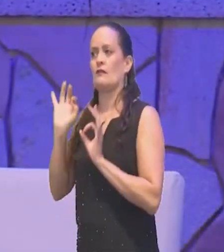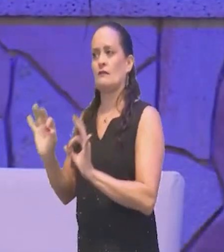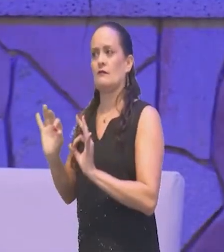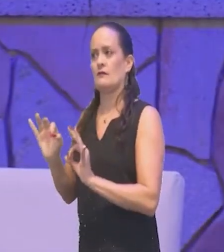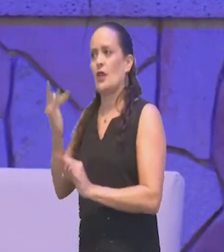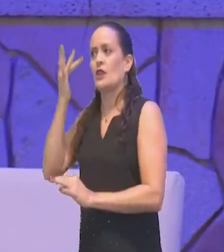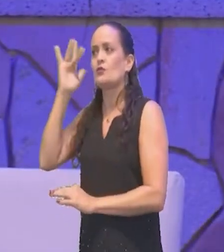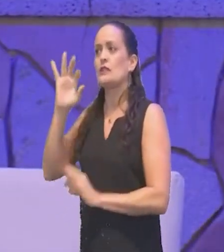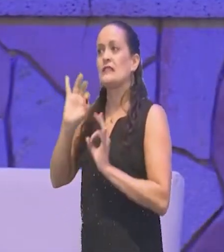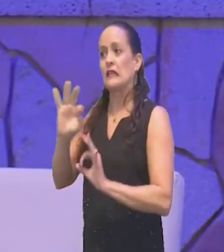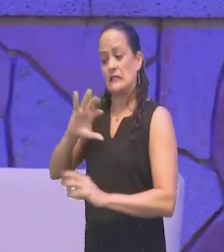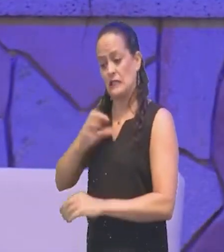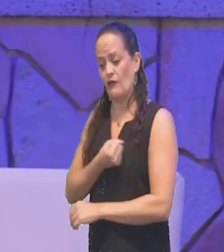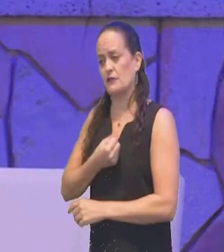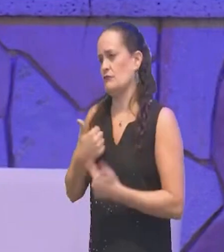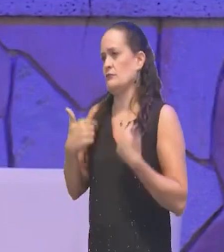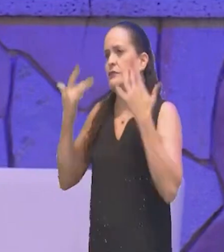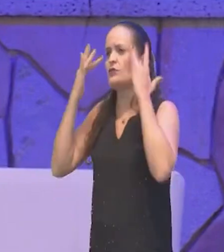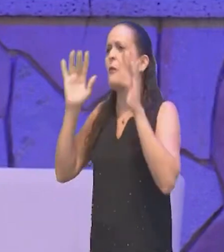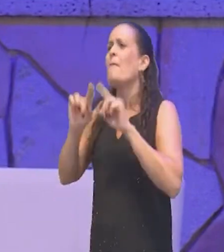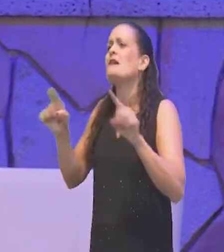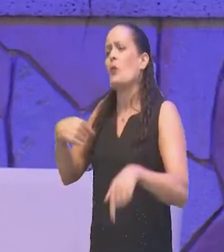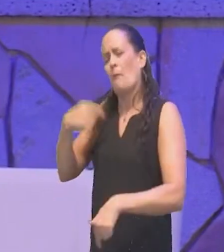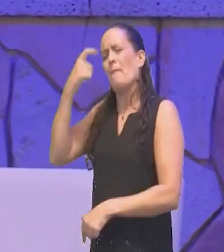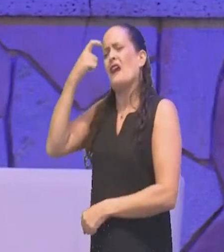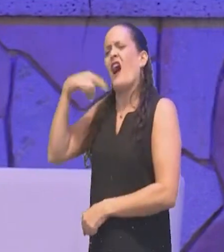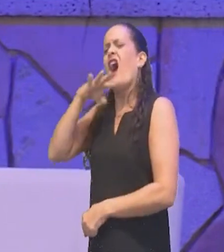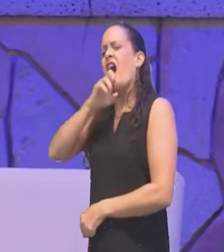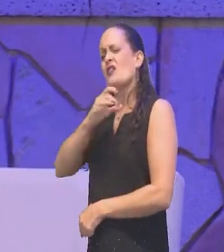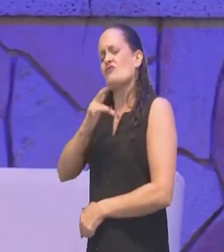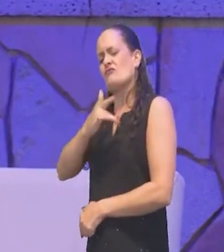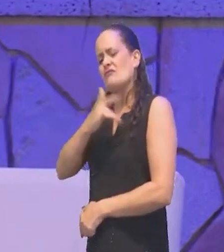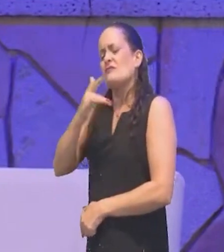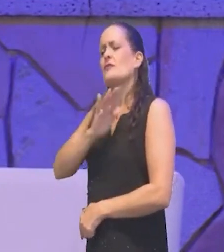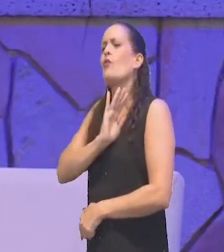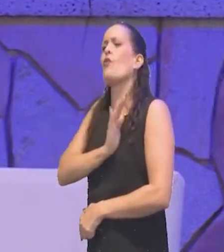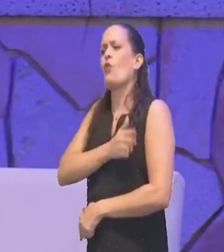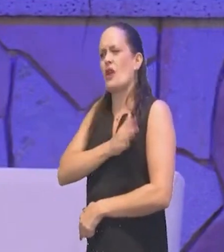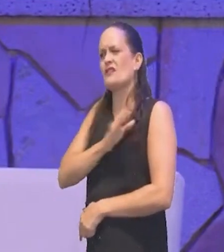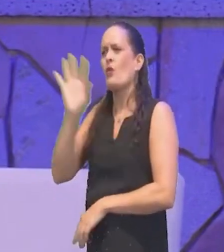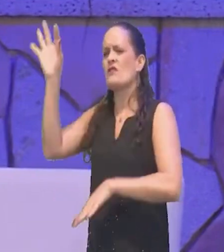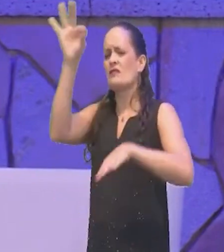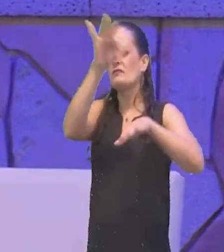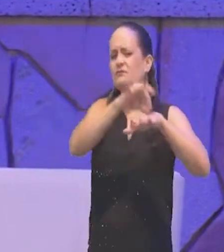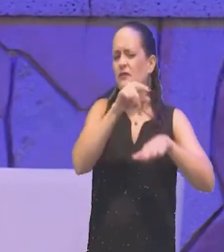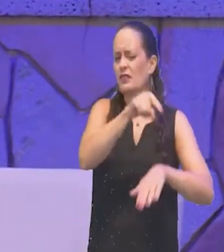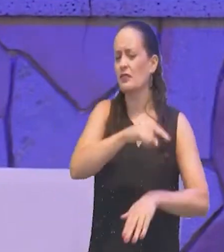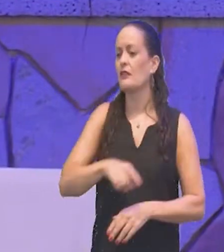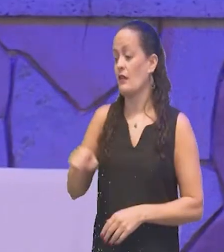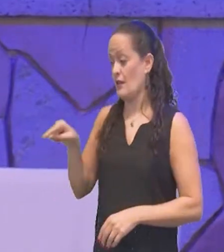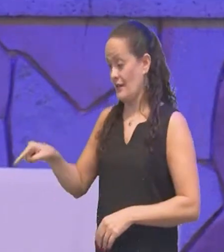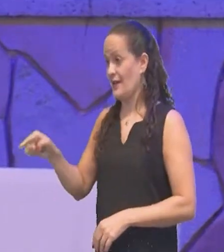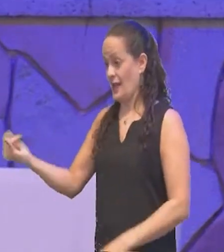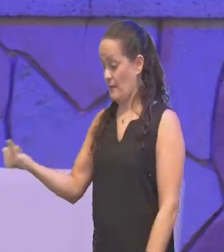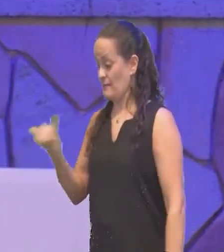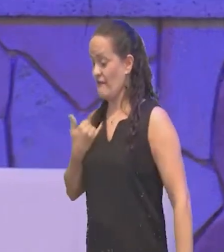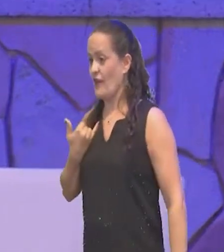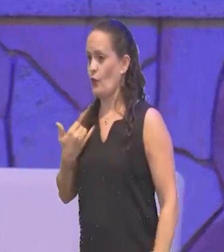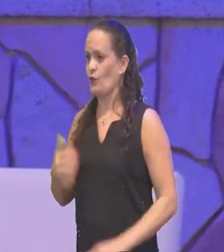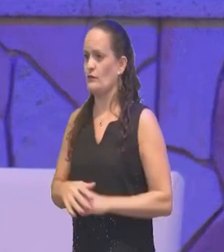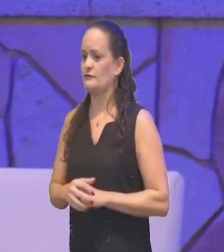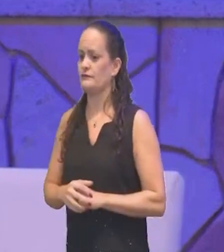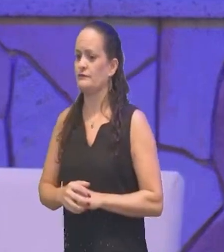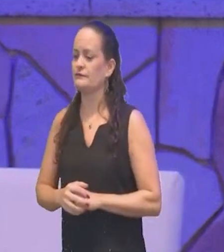salvo, não, mas eu tenho uma convicção plena no meu coração de que o Espírito Santo o alcançou. Aí ela disse para mim em lágrimas, meus